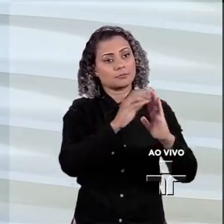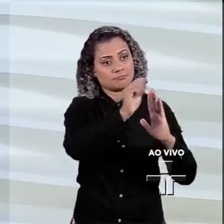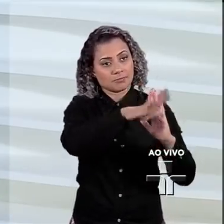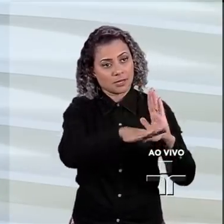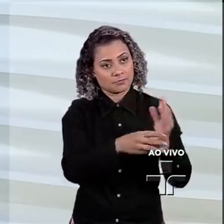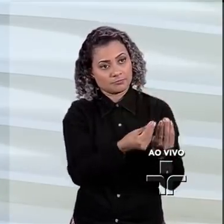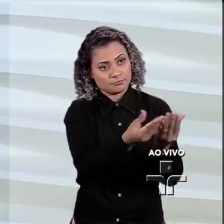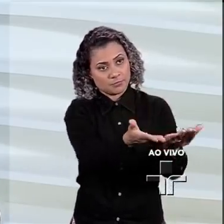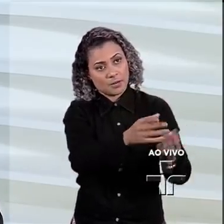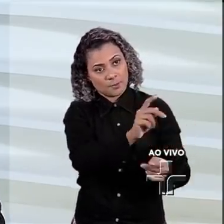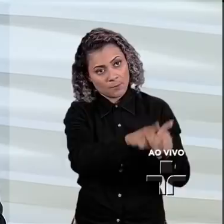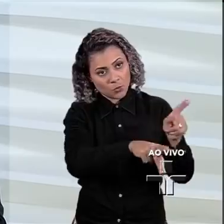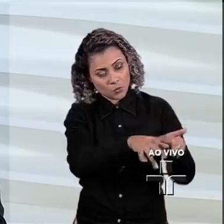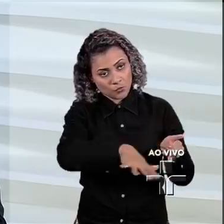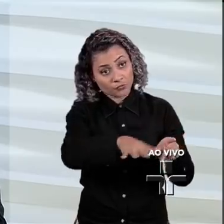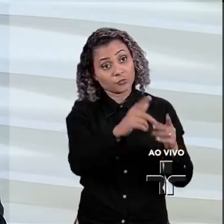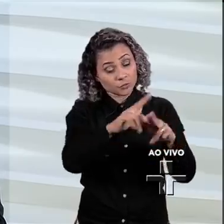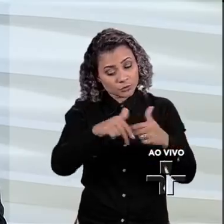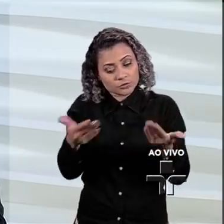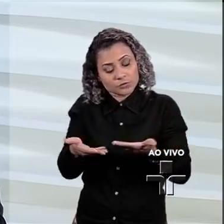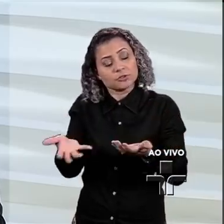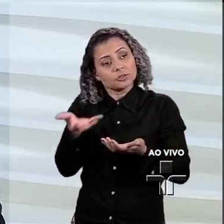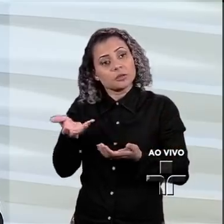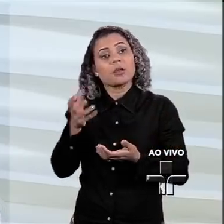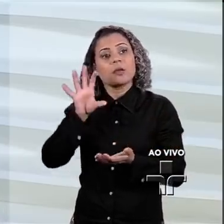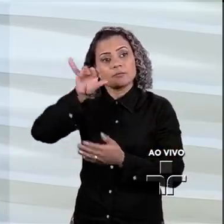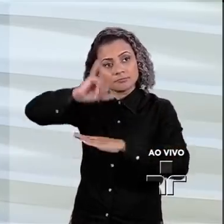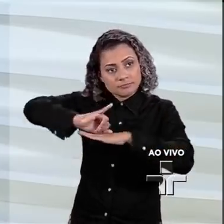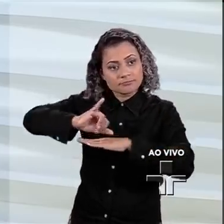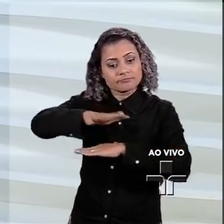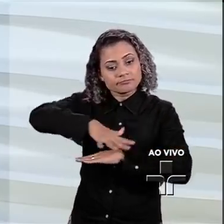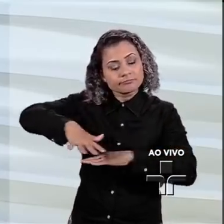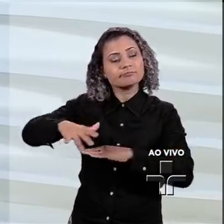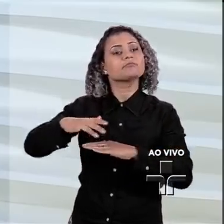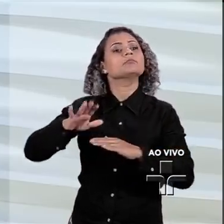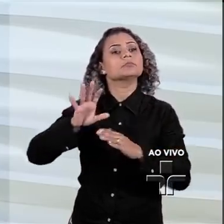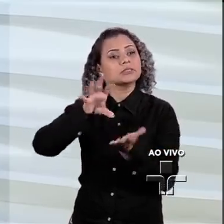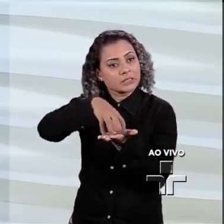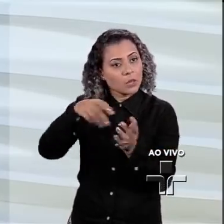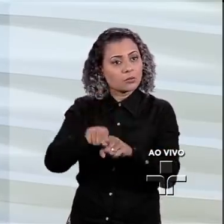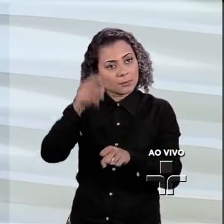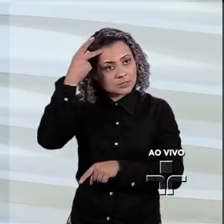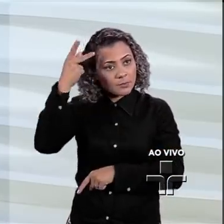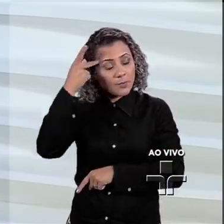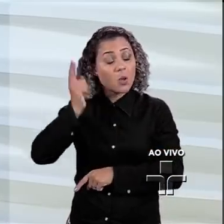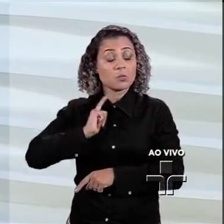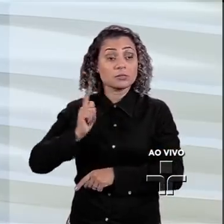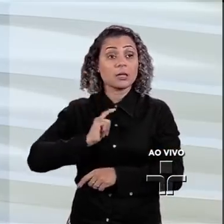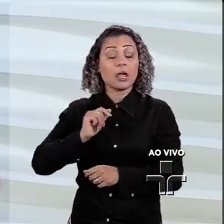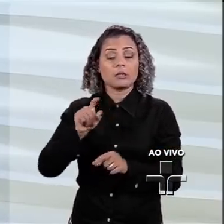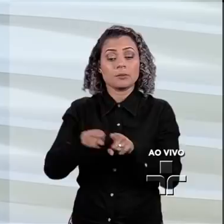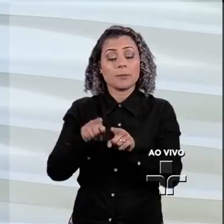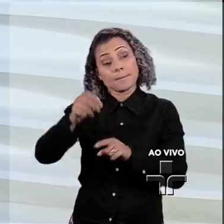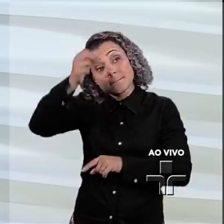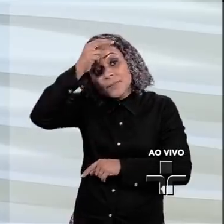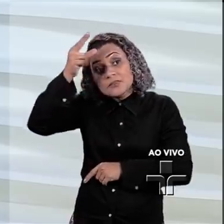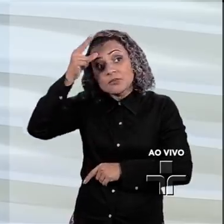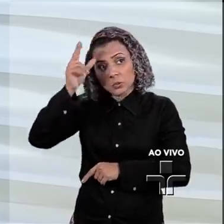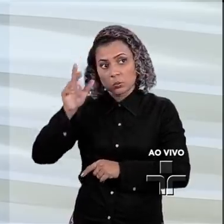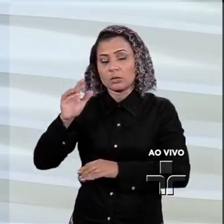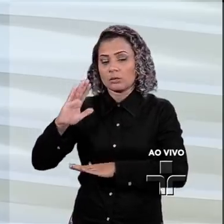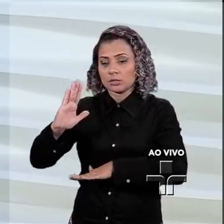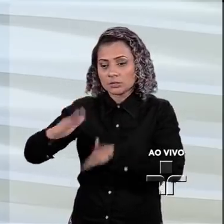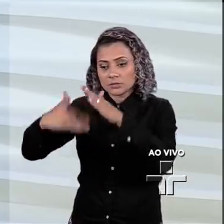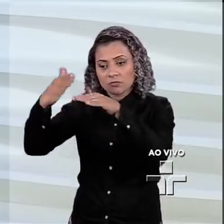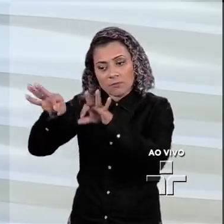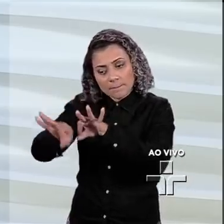forma que a gente pretende também construir essas unidades ali no centro. Ali no centro você tem ações que a Prefeitura está